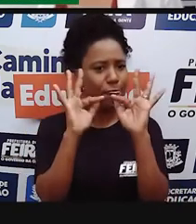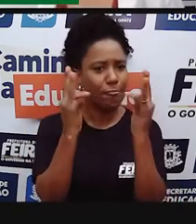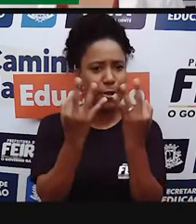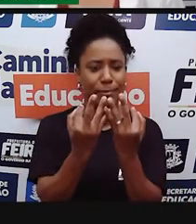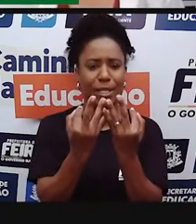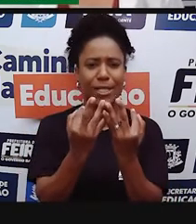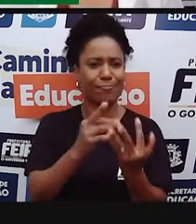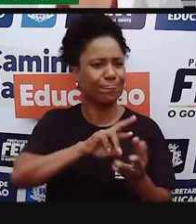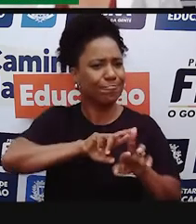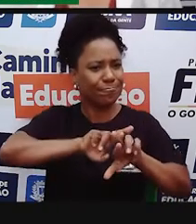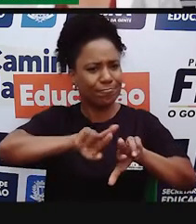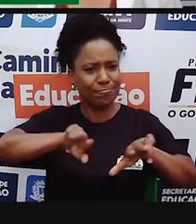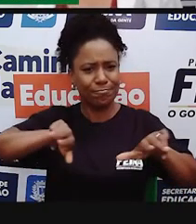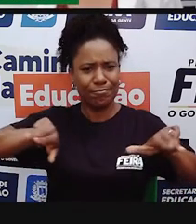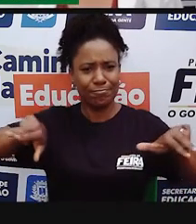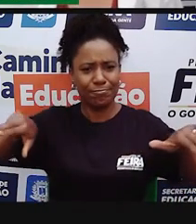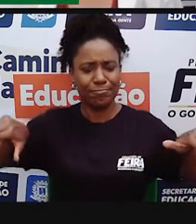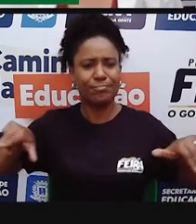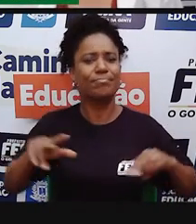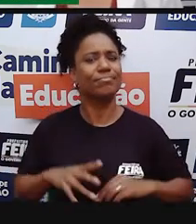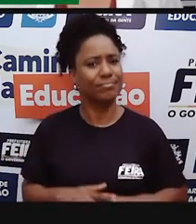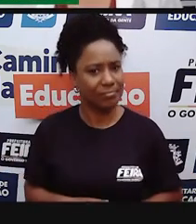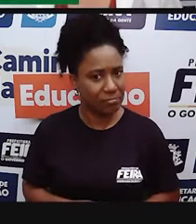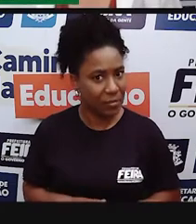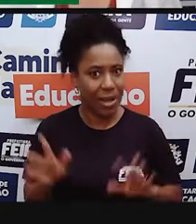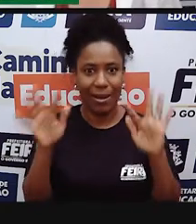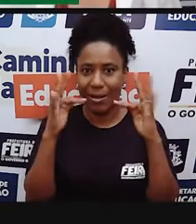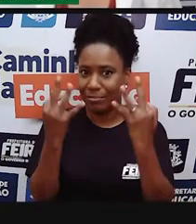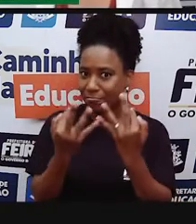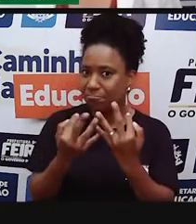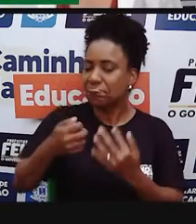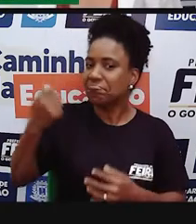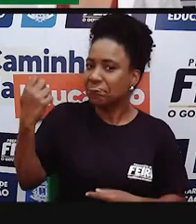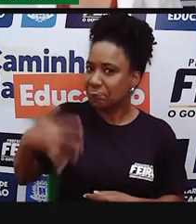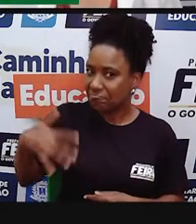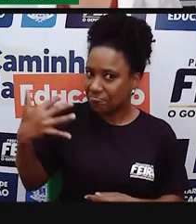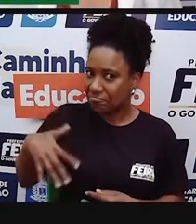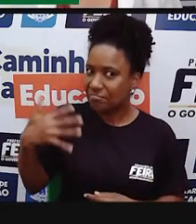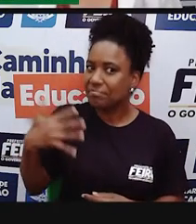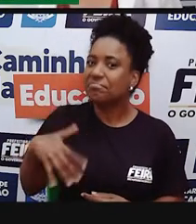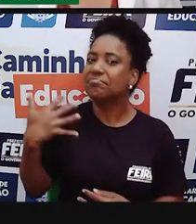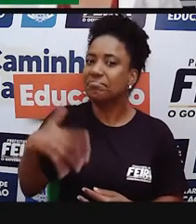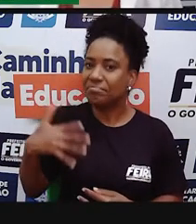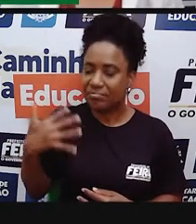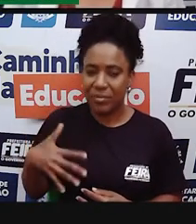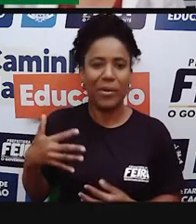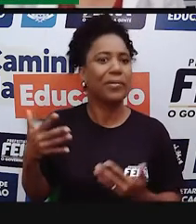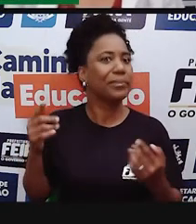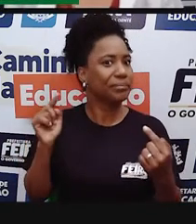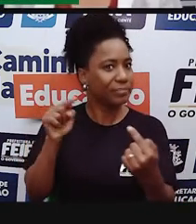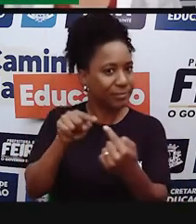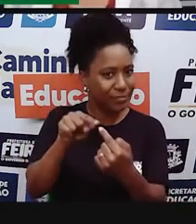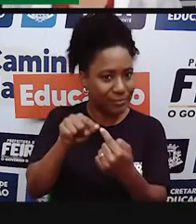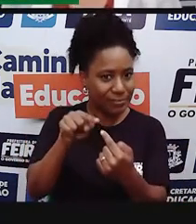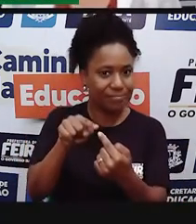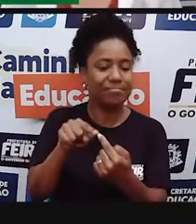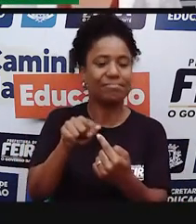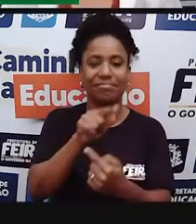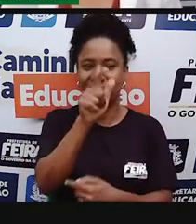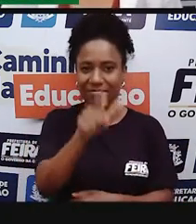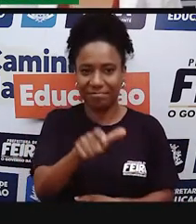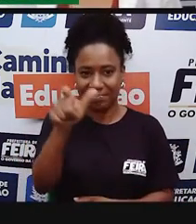o tema que nos é muito caro está muito relacionado à nossa realidade não é mesmo